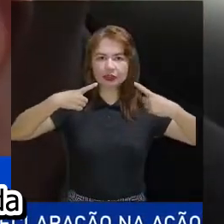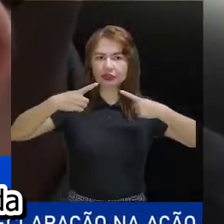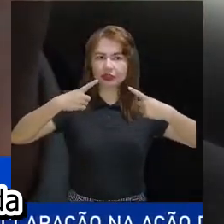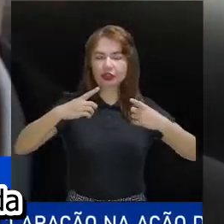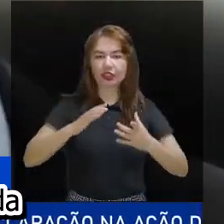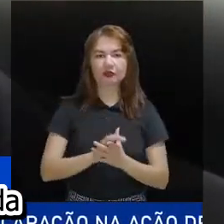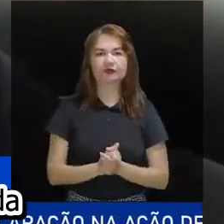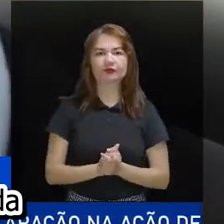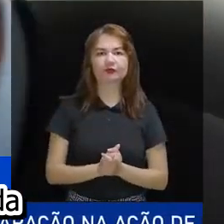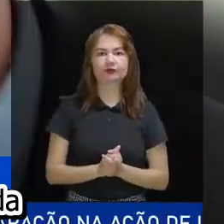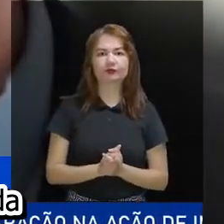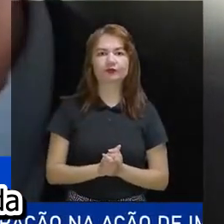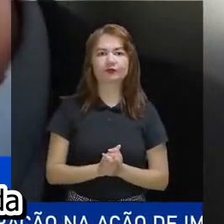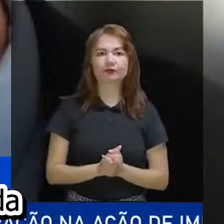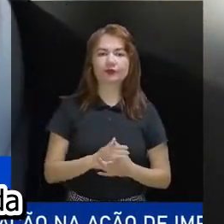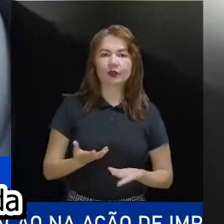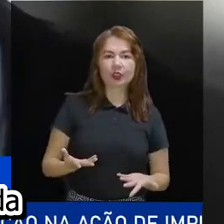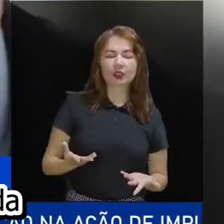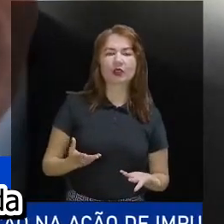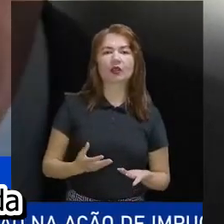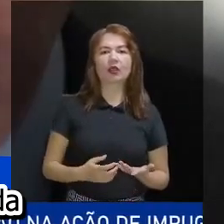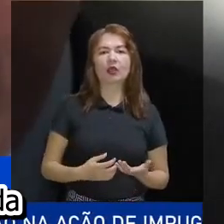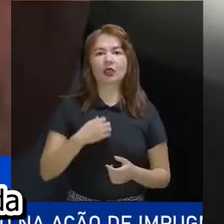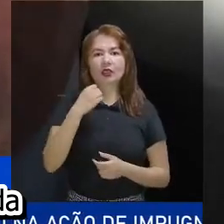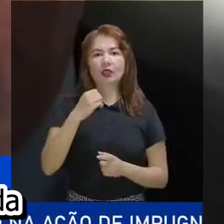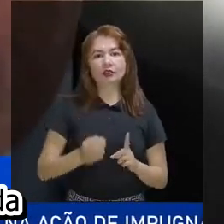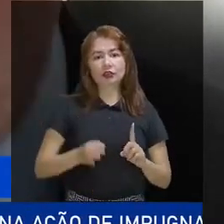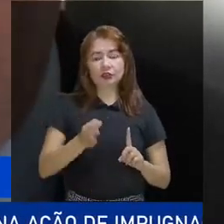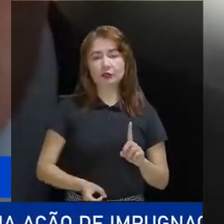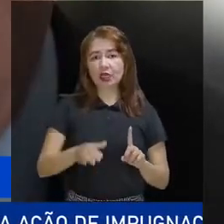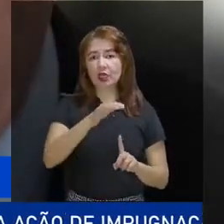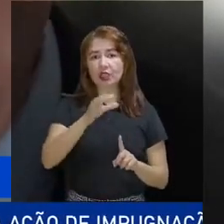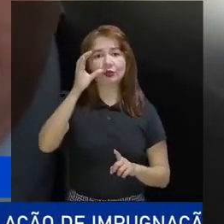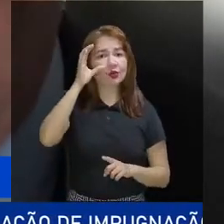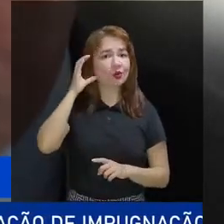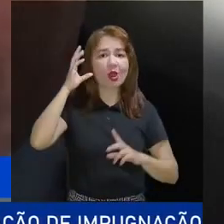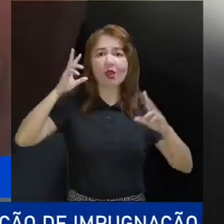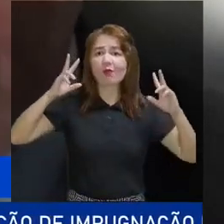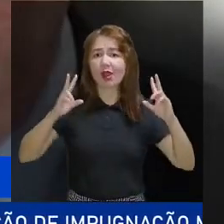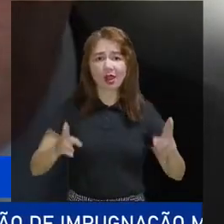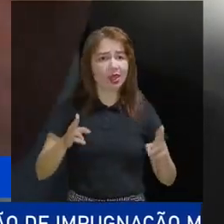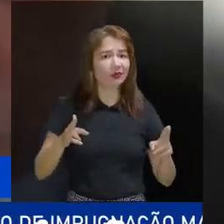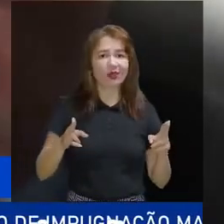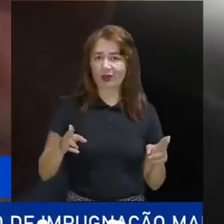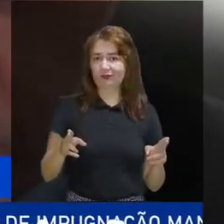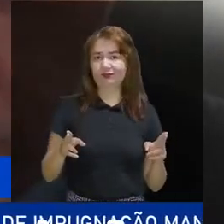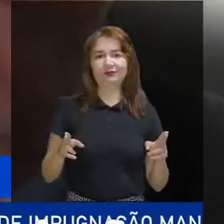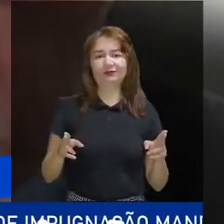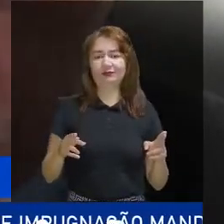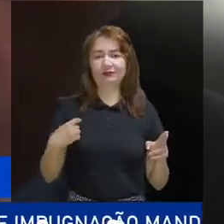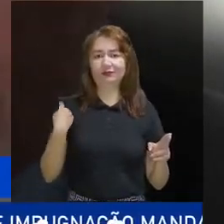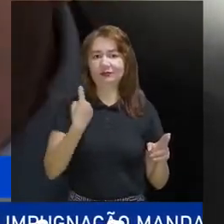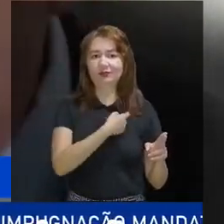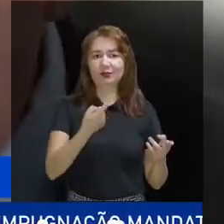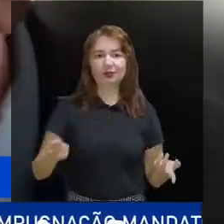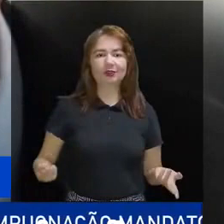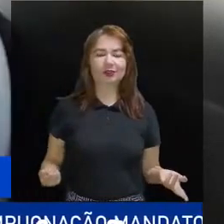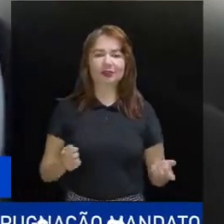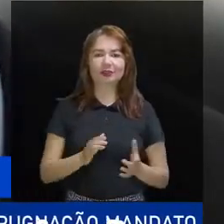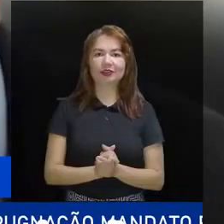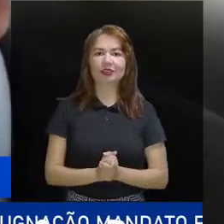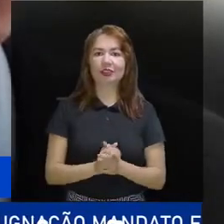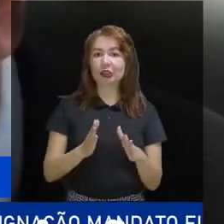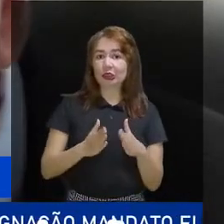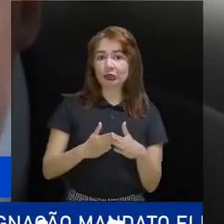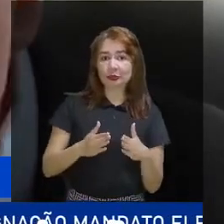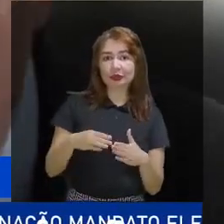nesse caso, que foi da relatoria do desembargador Carmo Antônio, é a mesma. A situação é a mesma. Tá? Em termos de causa de